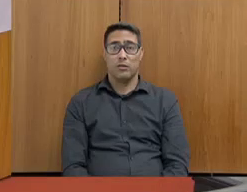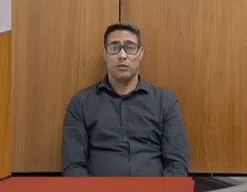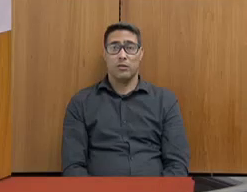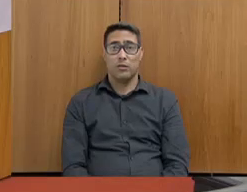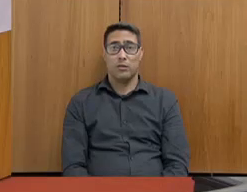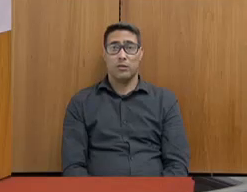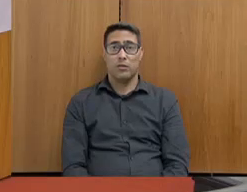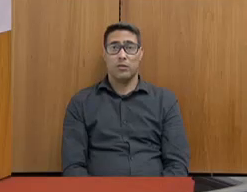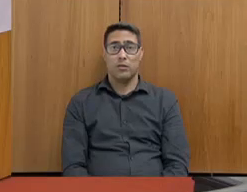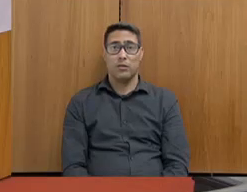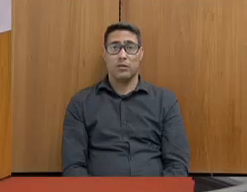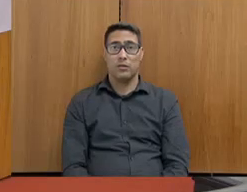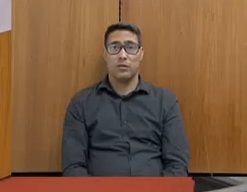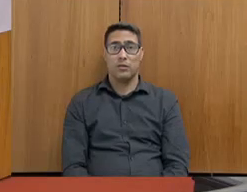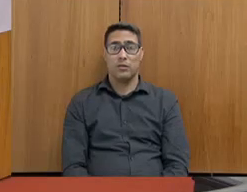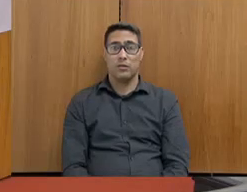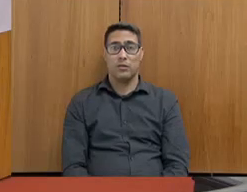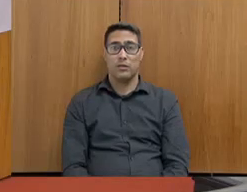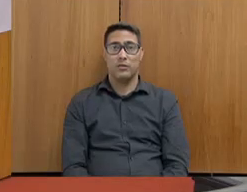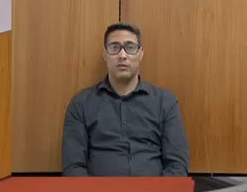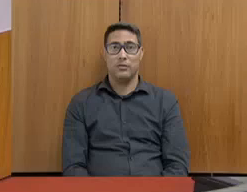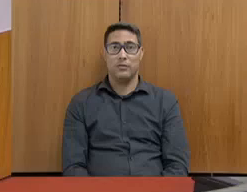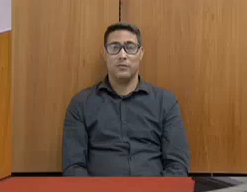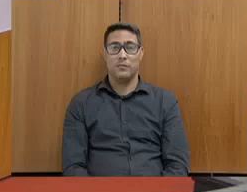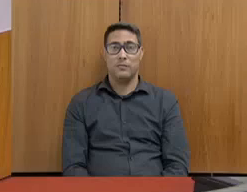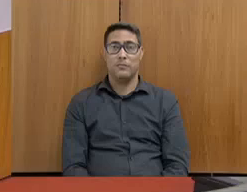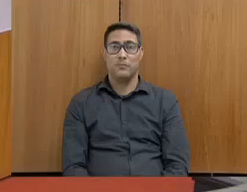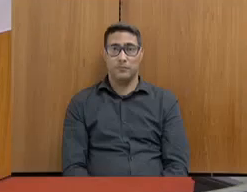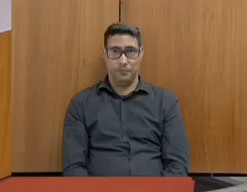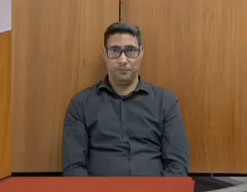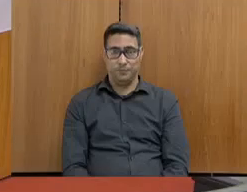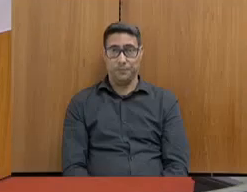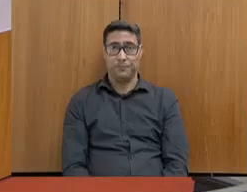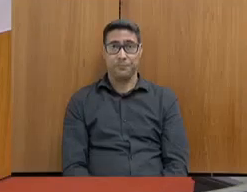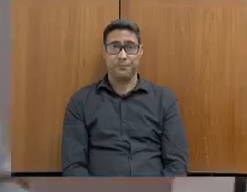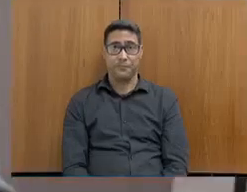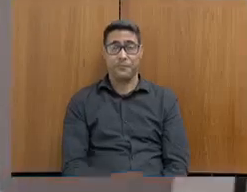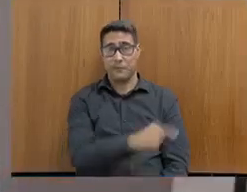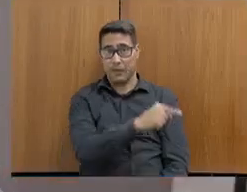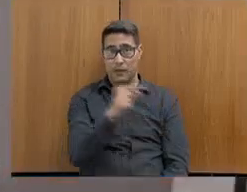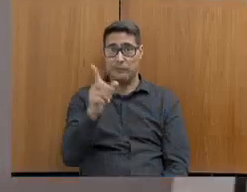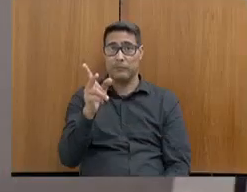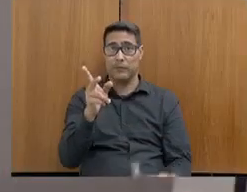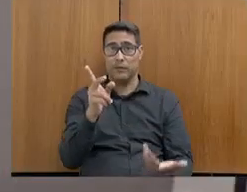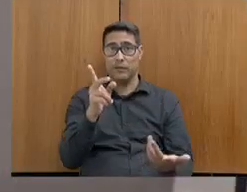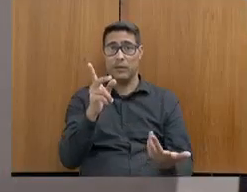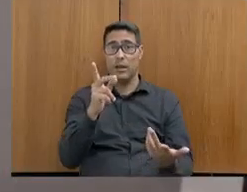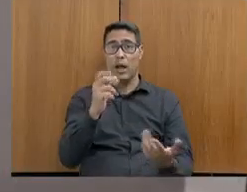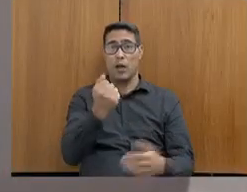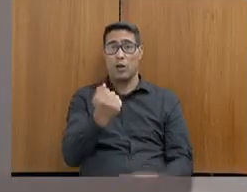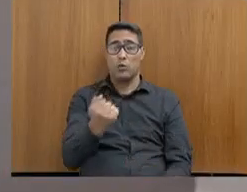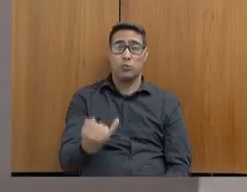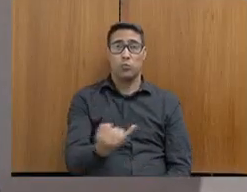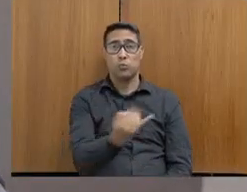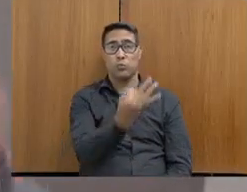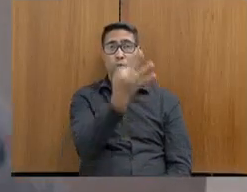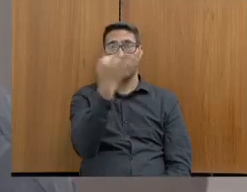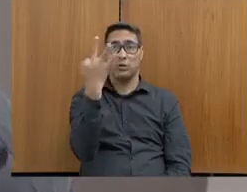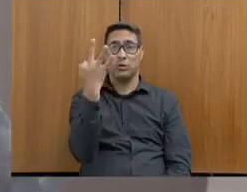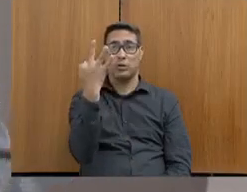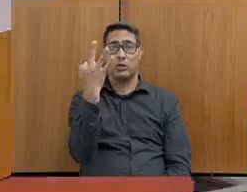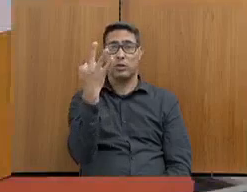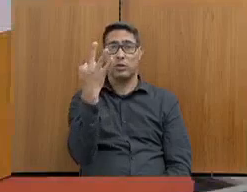eu tô de trás para frente bem em relação ao número de servidores só um minutinho